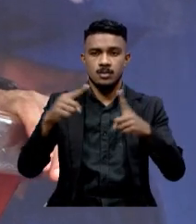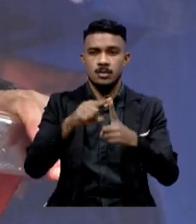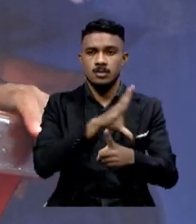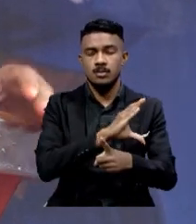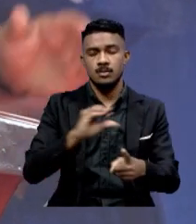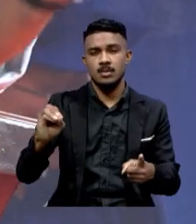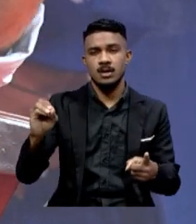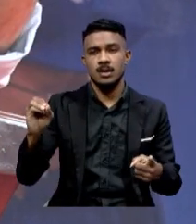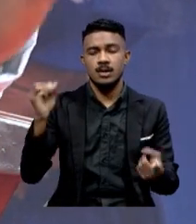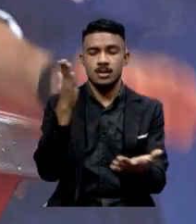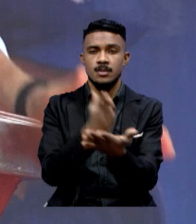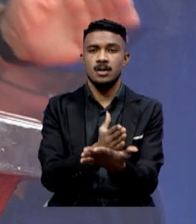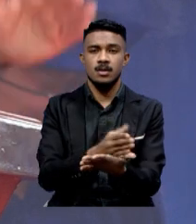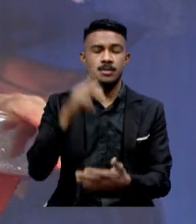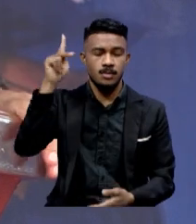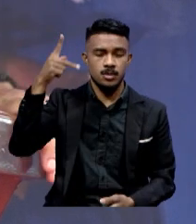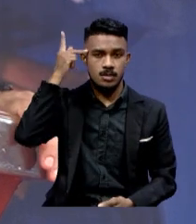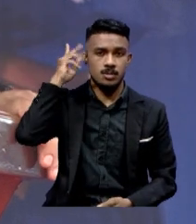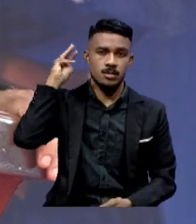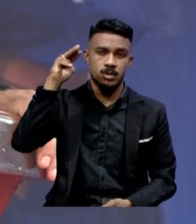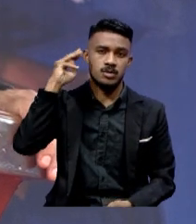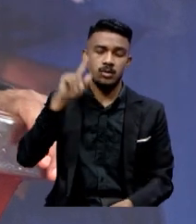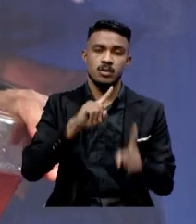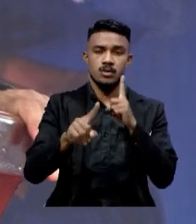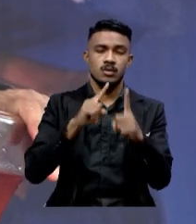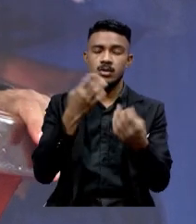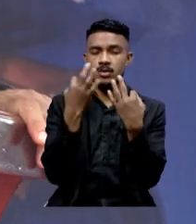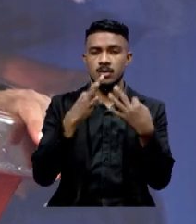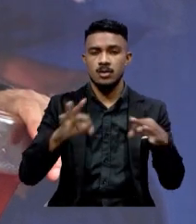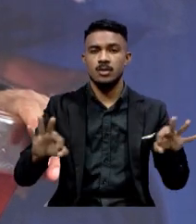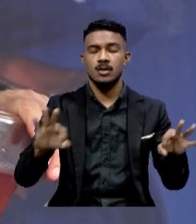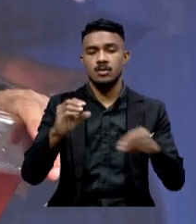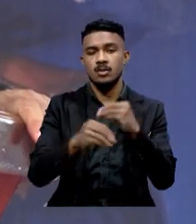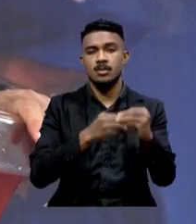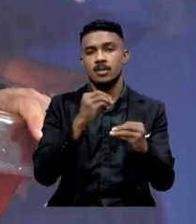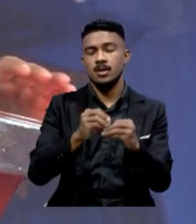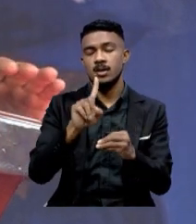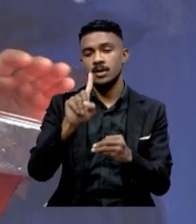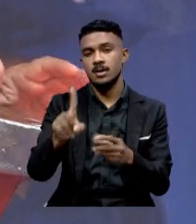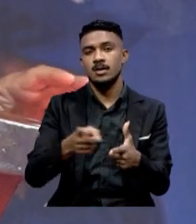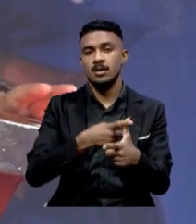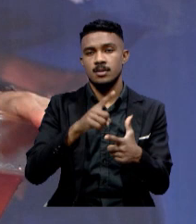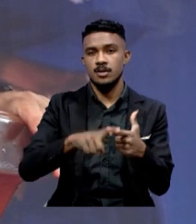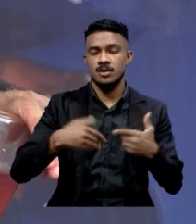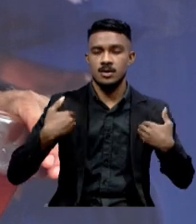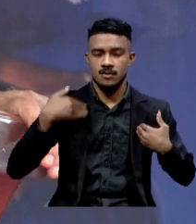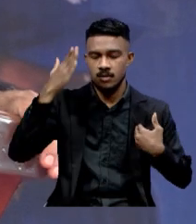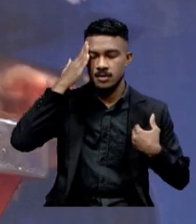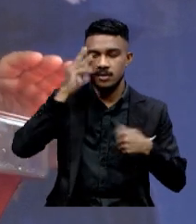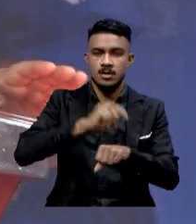subnutrição. Senhor Primeiro-Ministro, colhia a nova idane, portanto, e a consenso